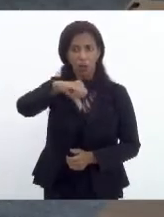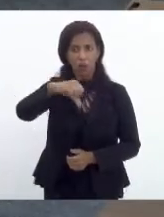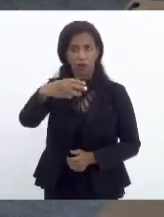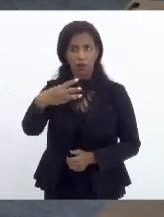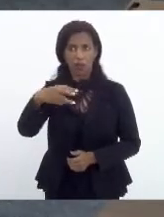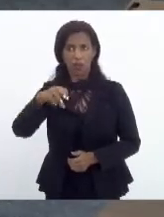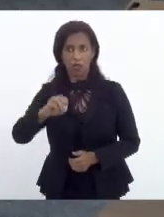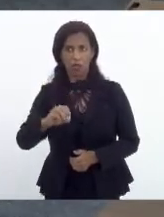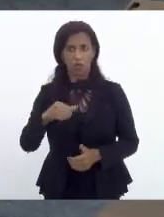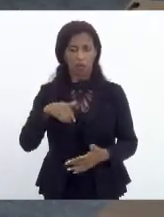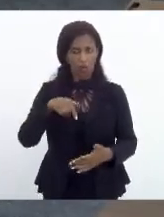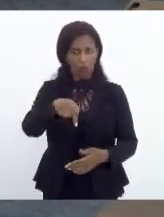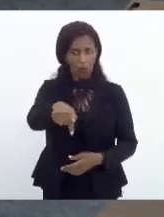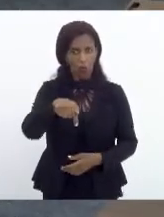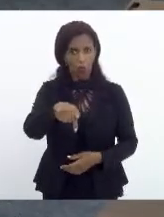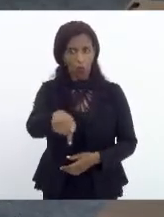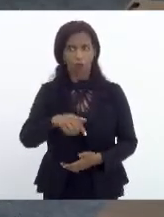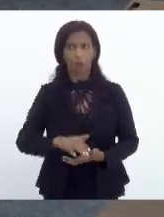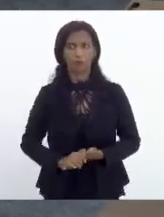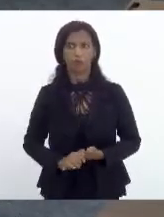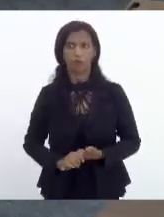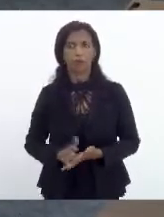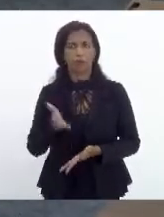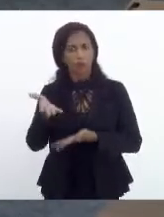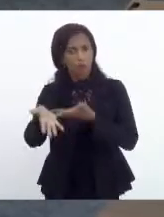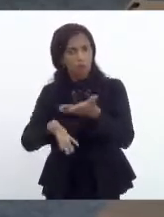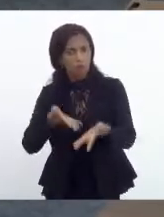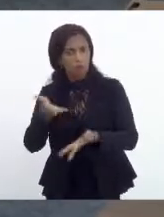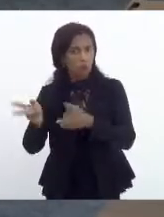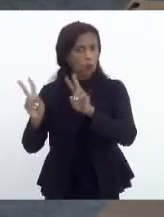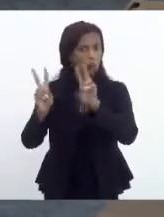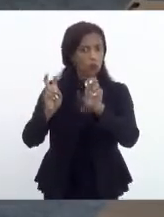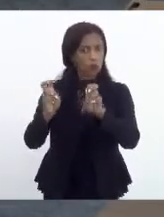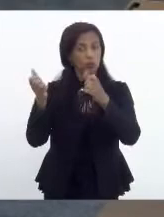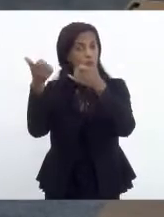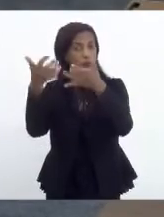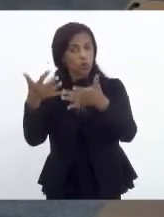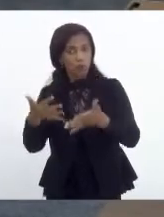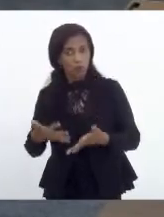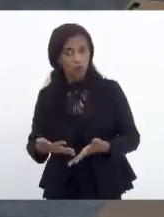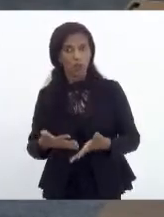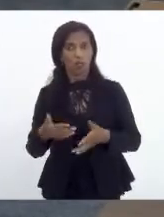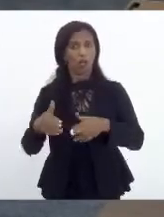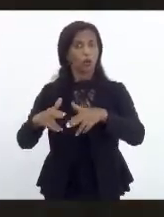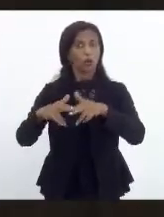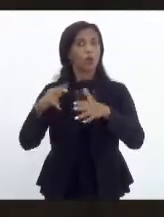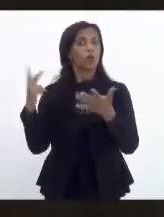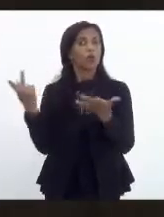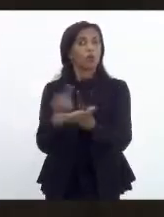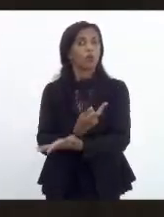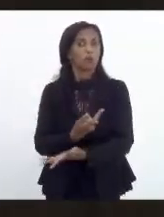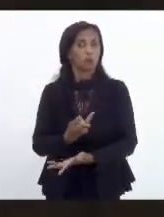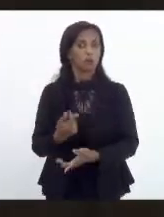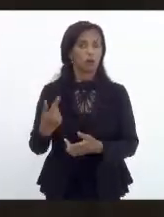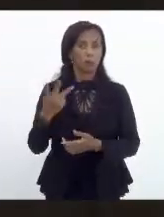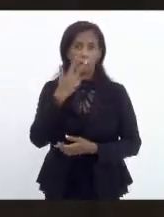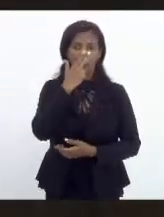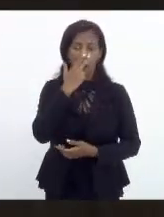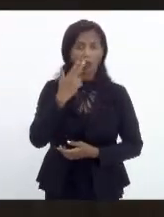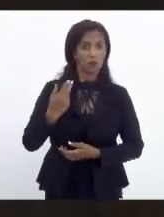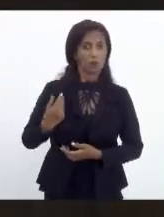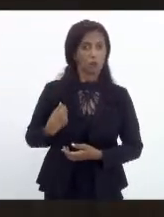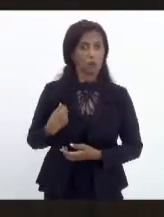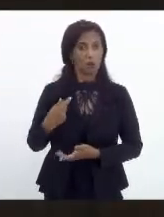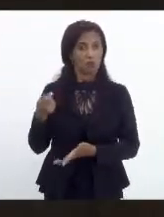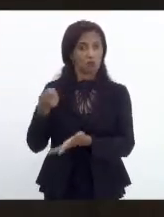9h30, agora, para tratar do assunto, para explicar as motivações, que me parecem é